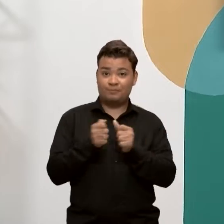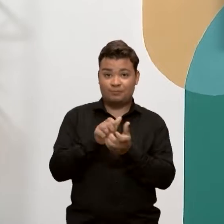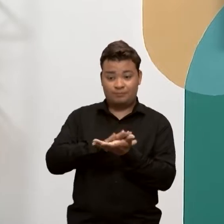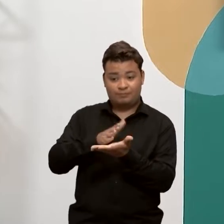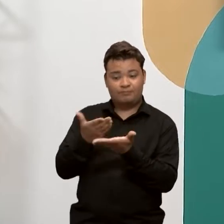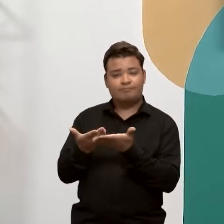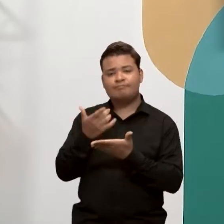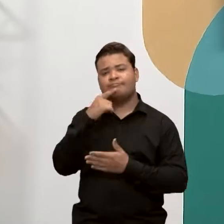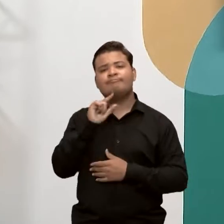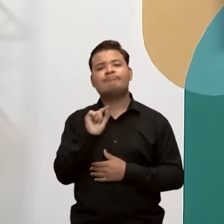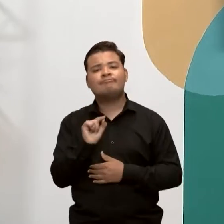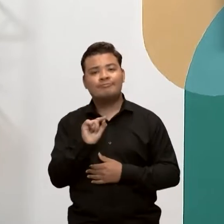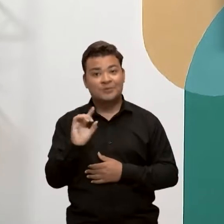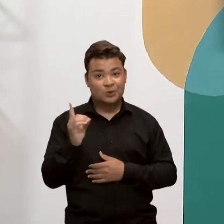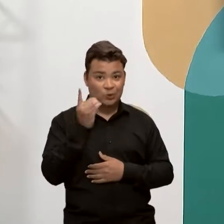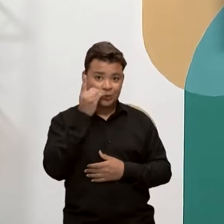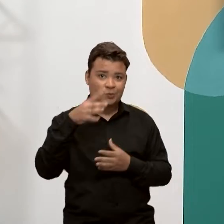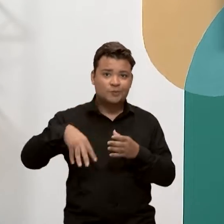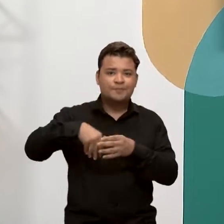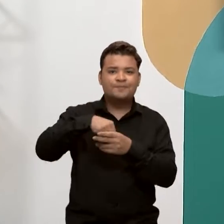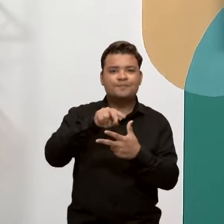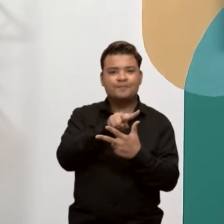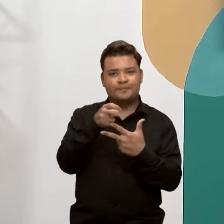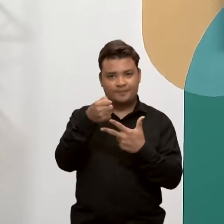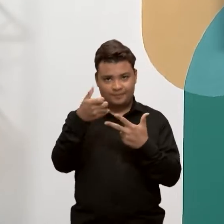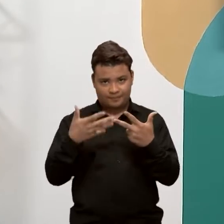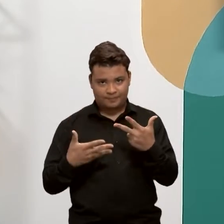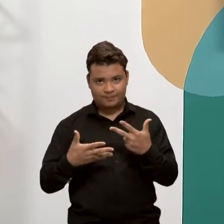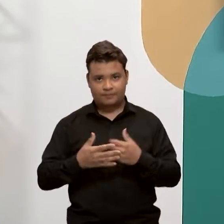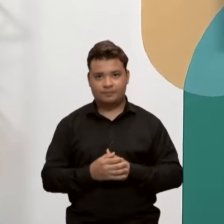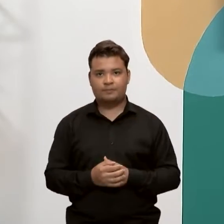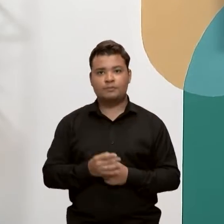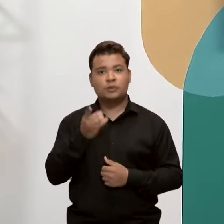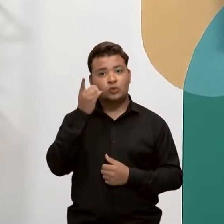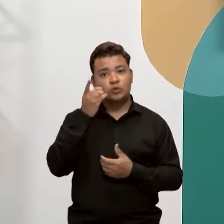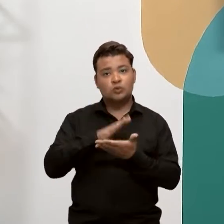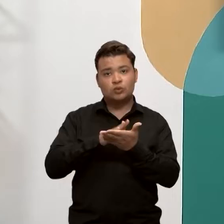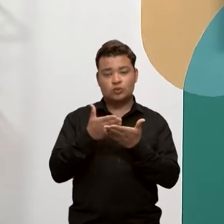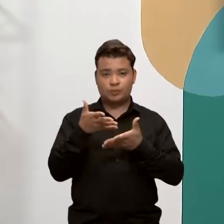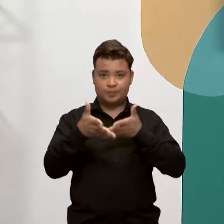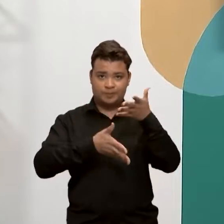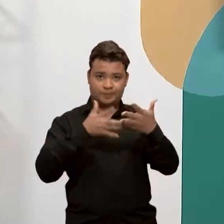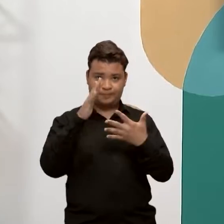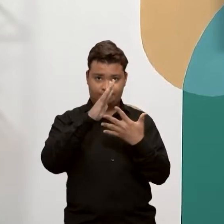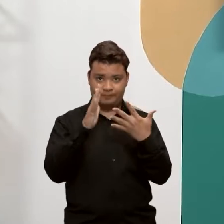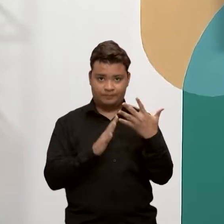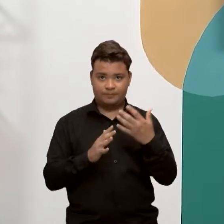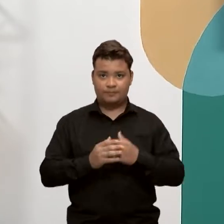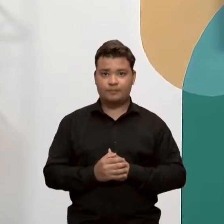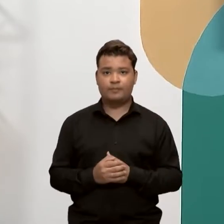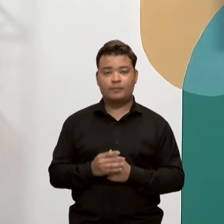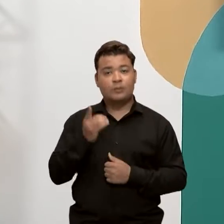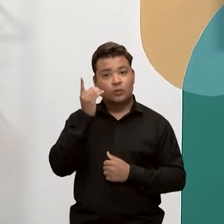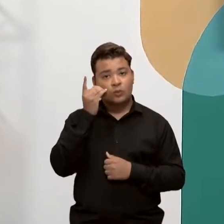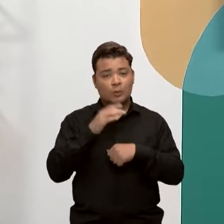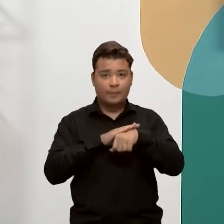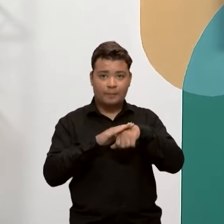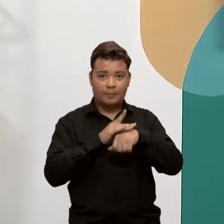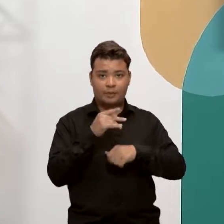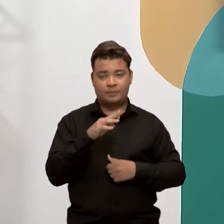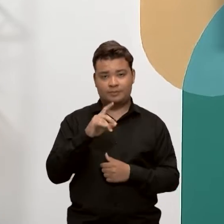Marques, ele que é integrante do Labitave e que vai fazer a interpretação para Libras nesse bloco. Ele é um homem de pele parda,